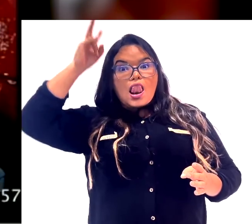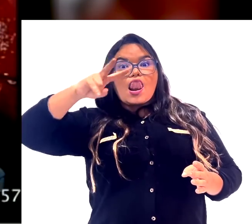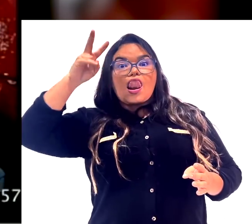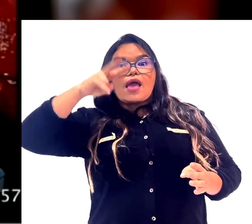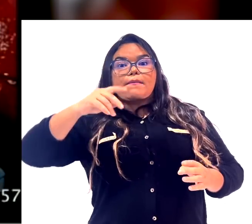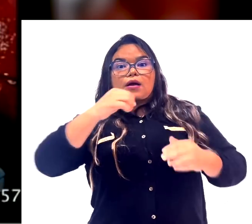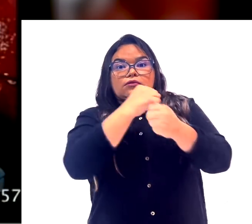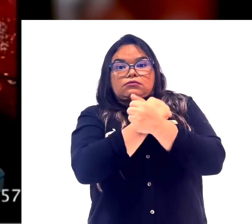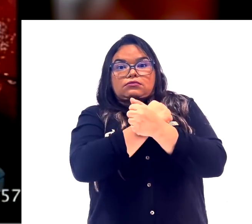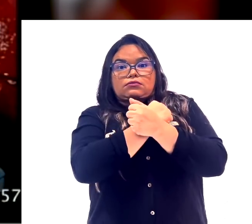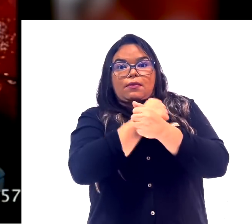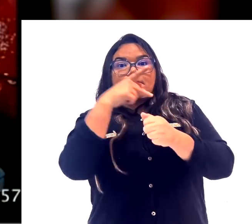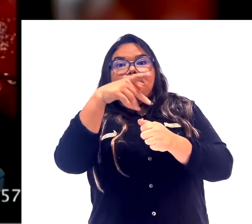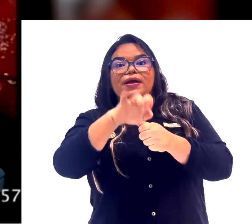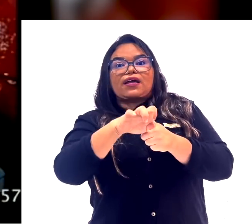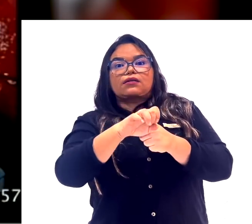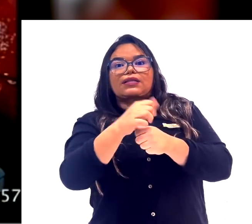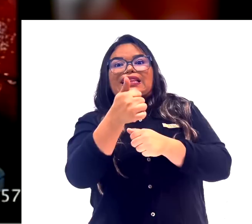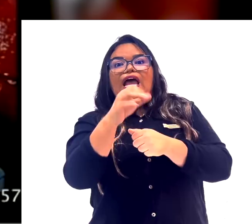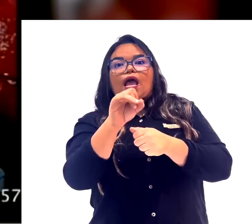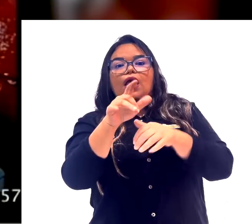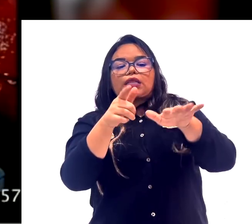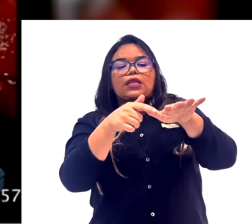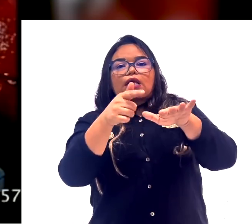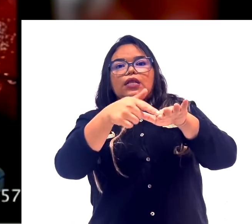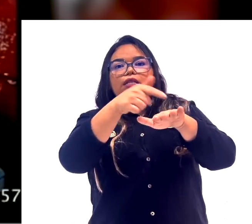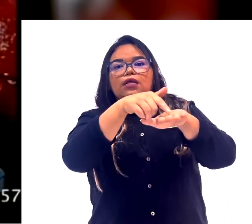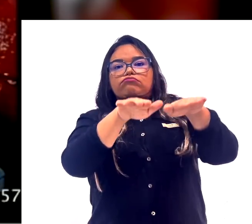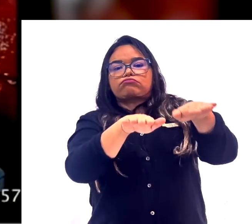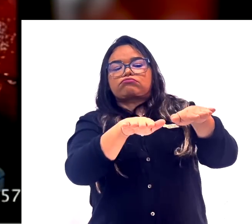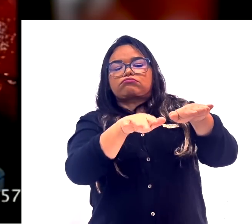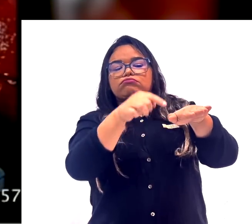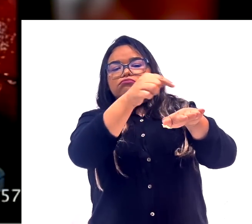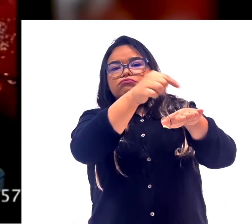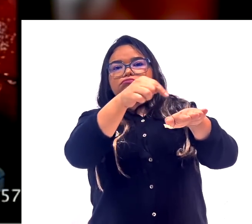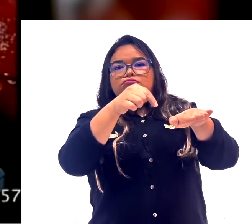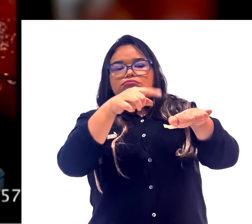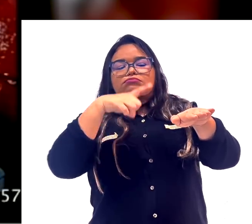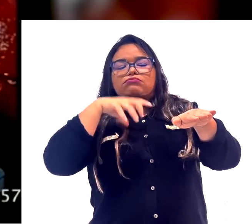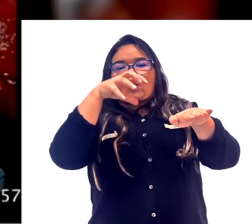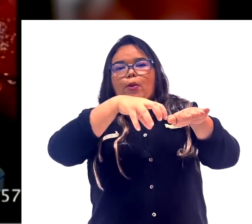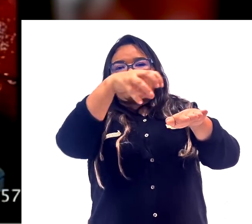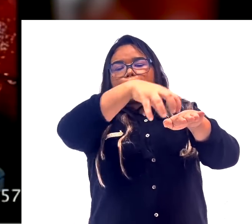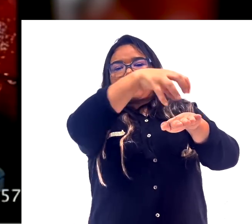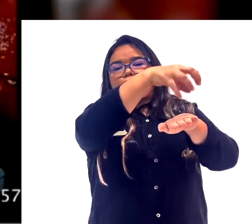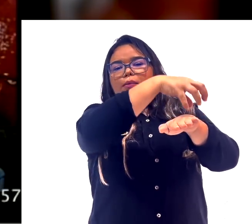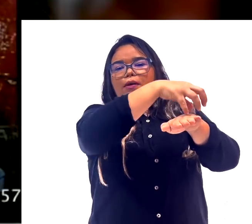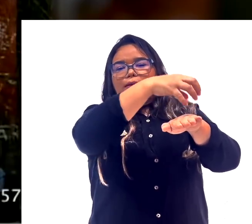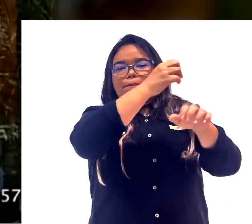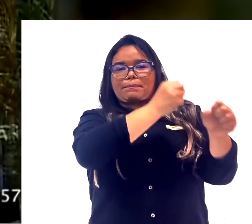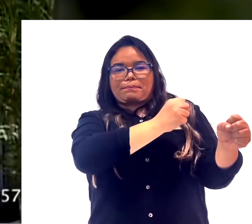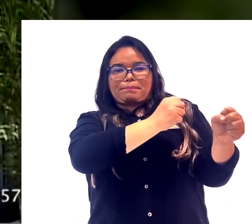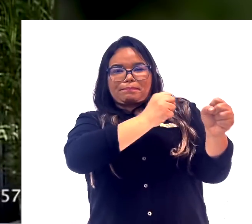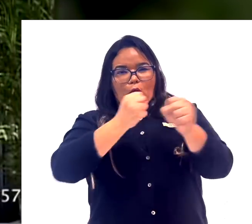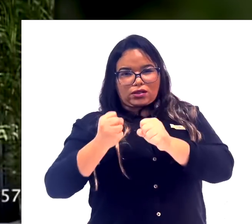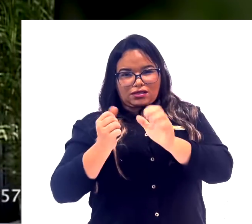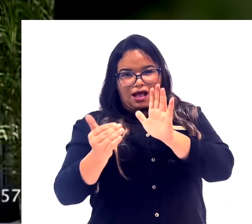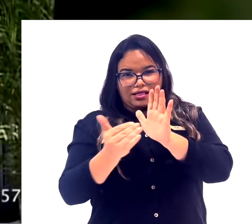ano 476 até a segunda vinda de Cristo, esses poderes de alguma forma